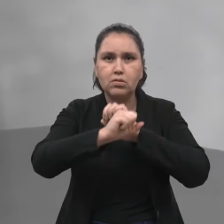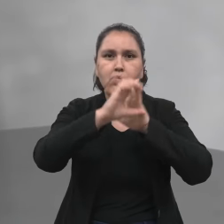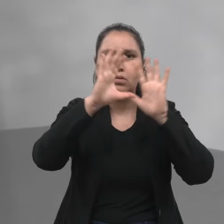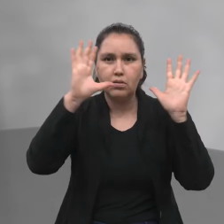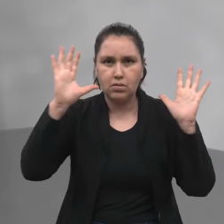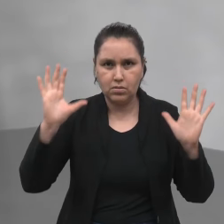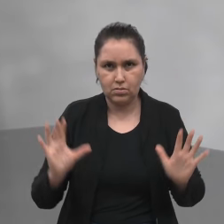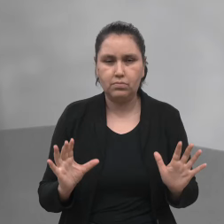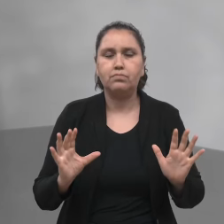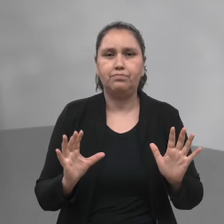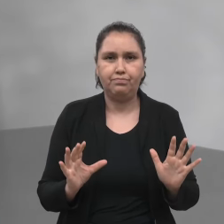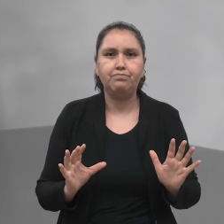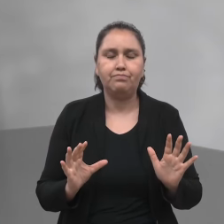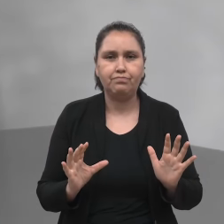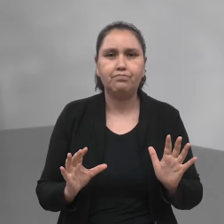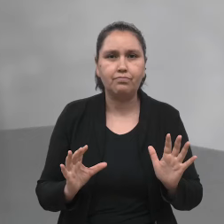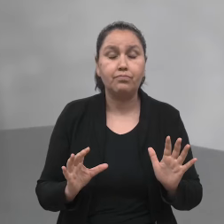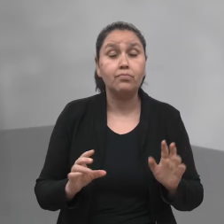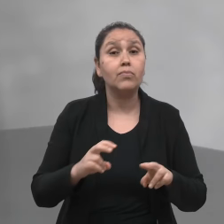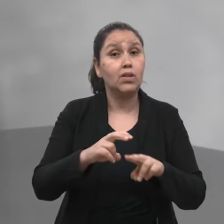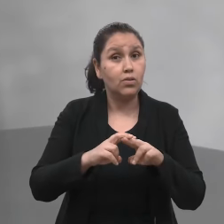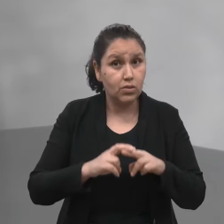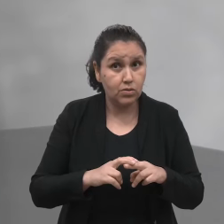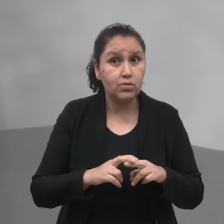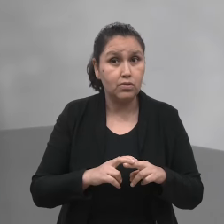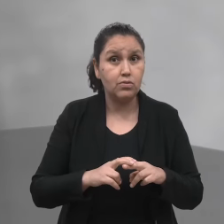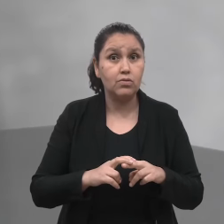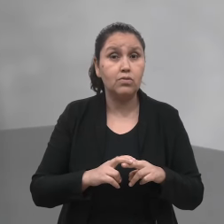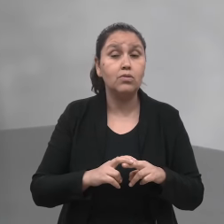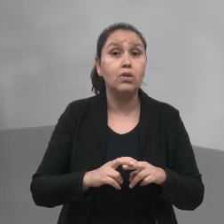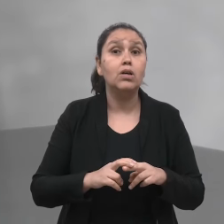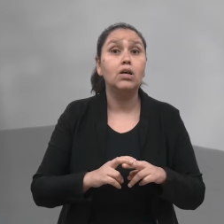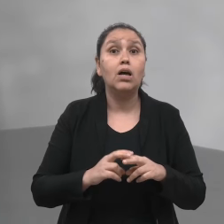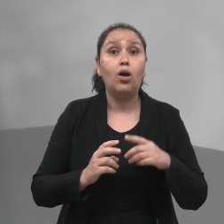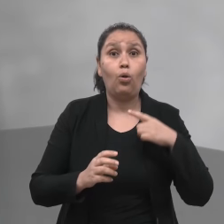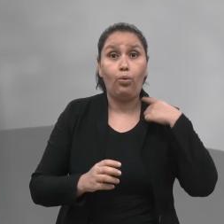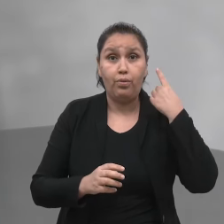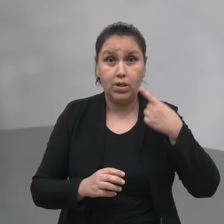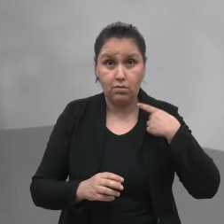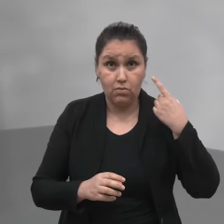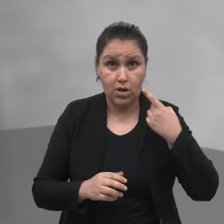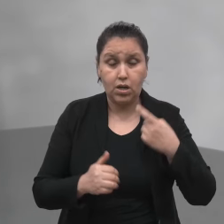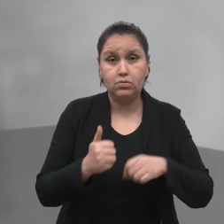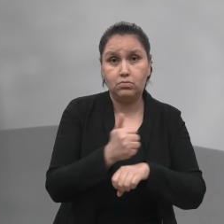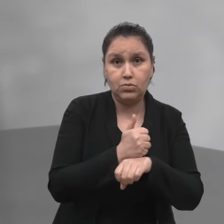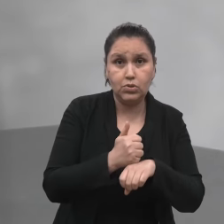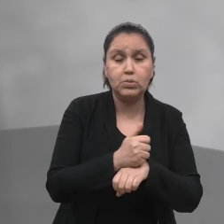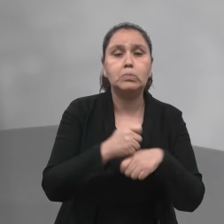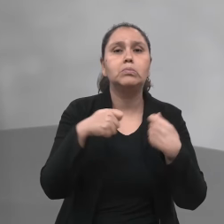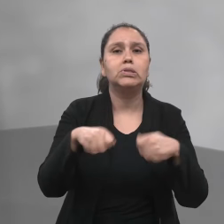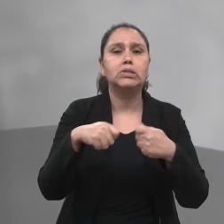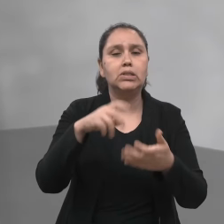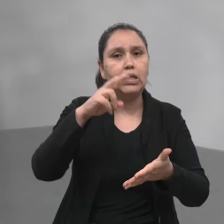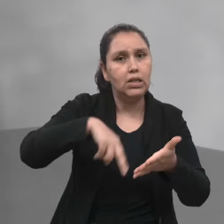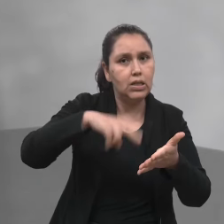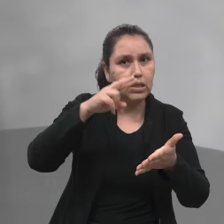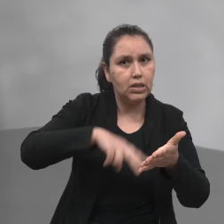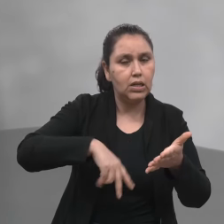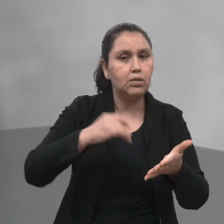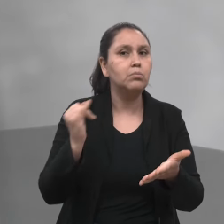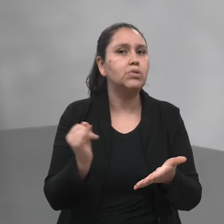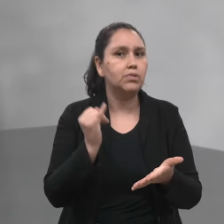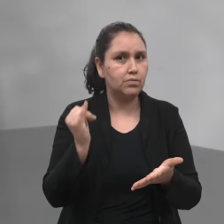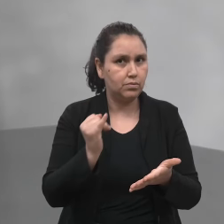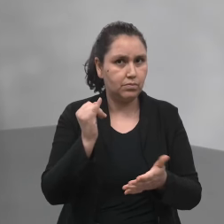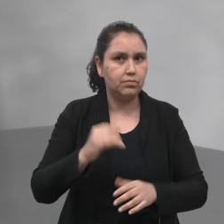gosta desse assunto, para quem quer se inteirar. E eu digo, todo advogado, aliás, deveria ler.